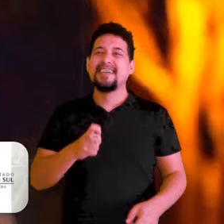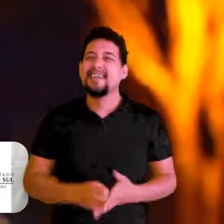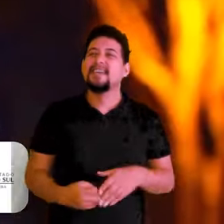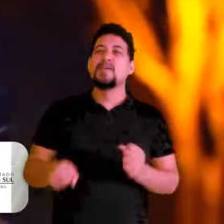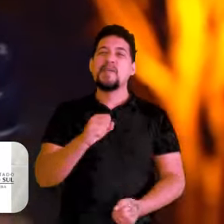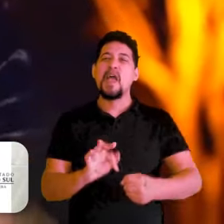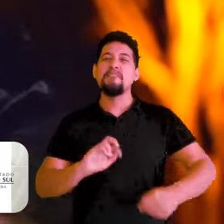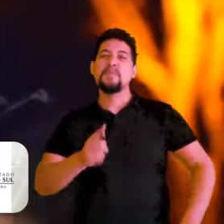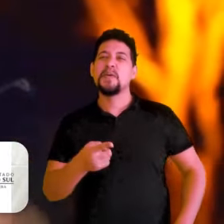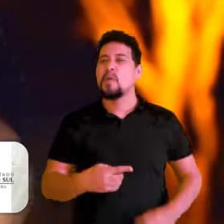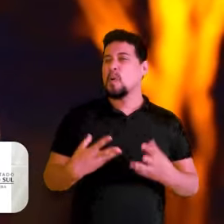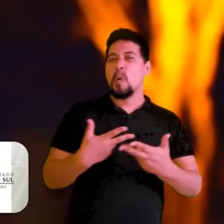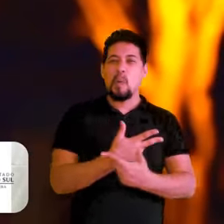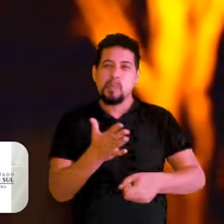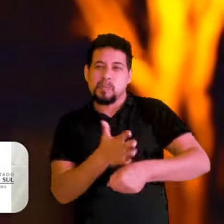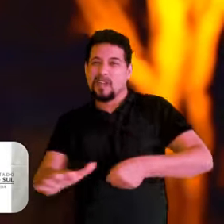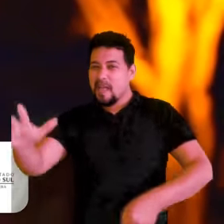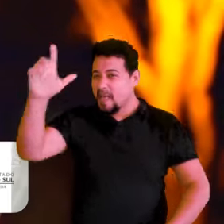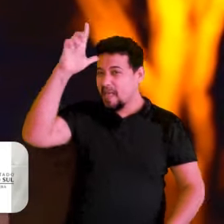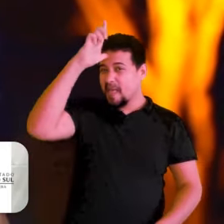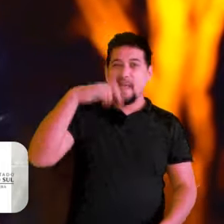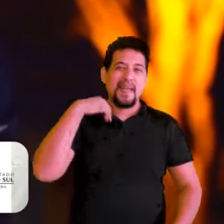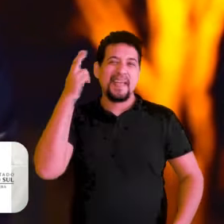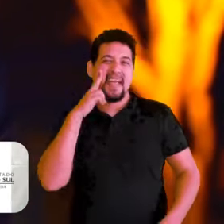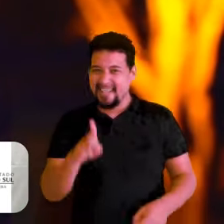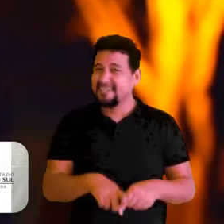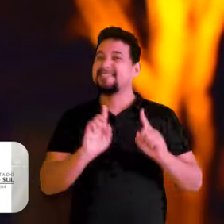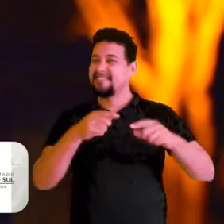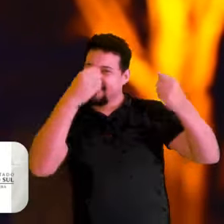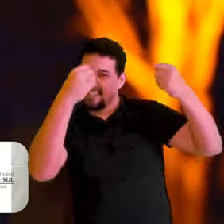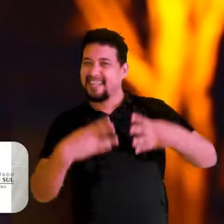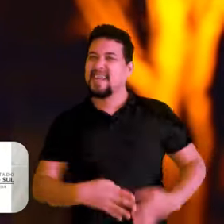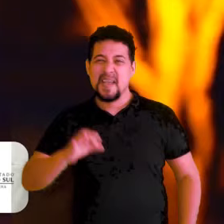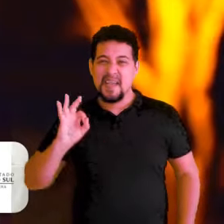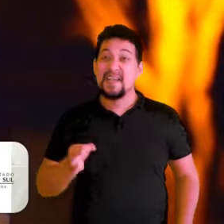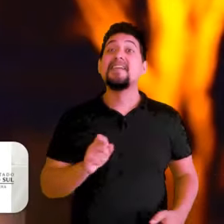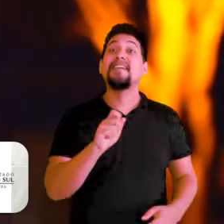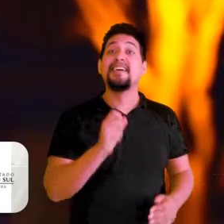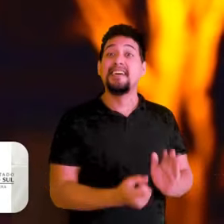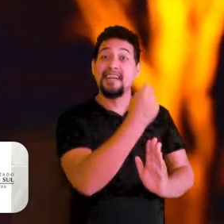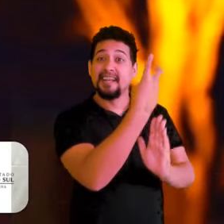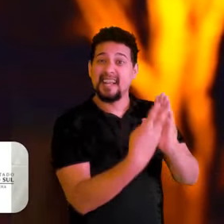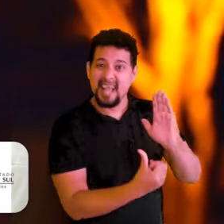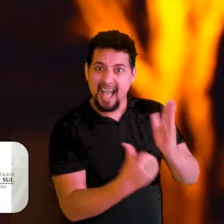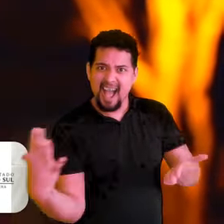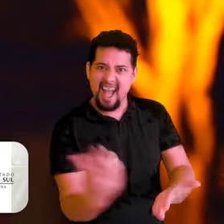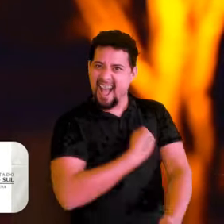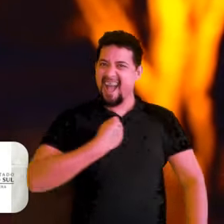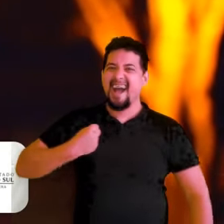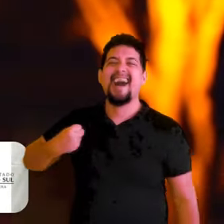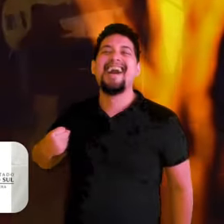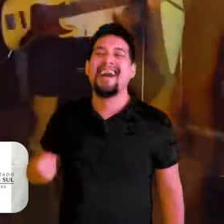me viu andando de F1000, cheia de loira e morena. Ô parceiro, eu já te expliquei, eu acabei de acertar nessa tal de